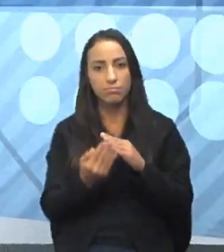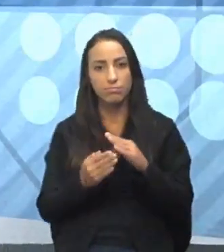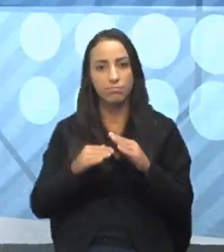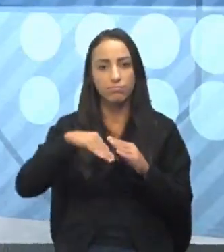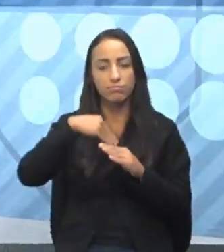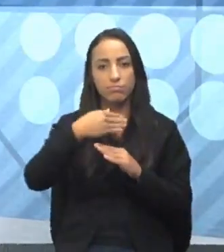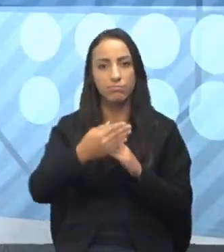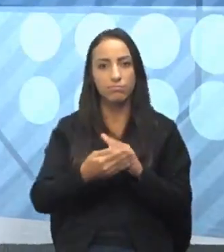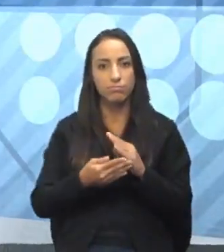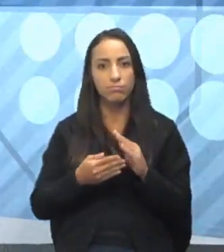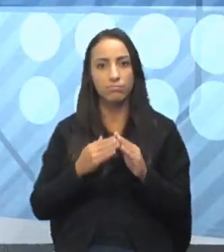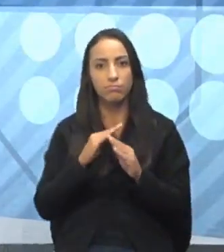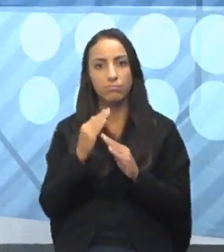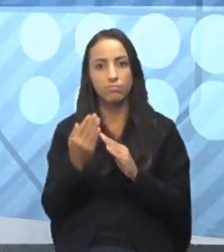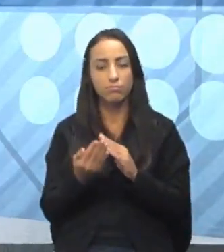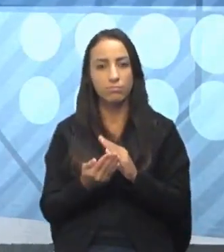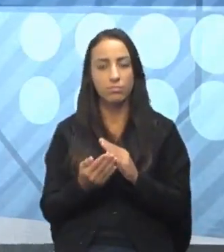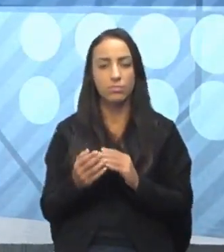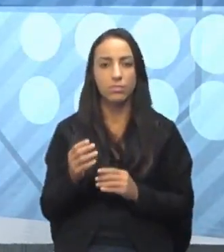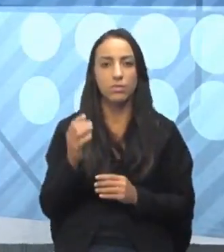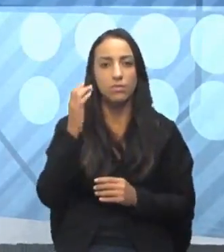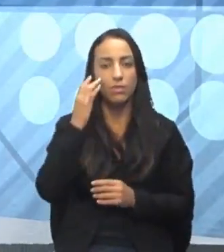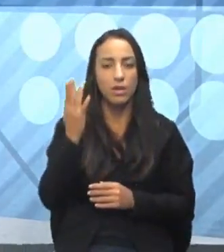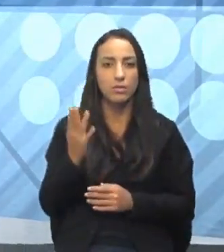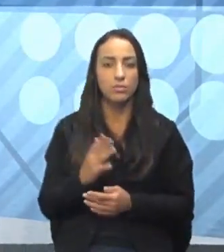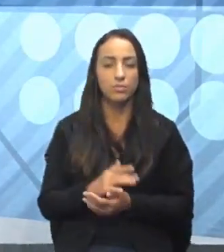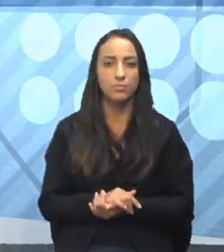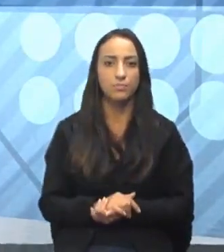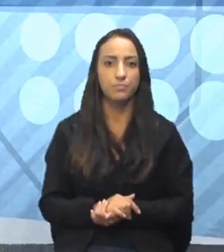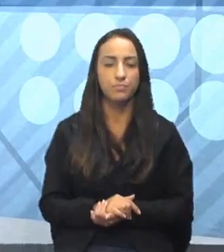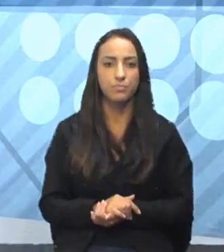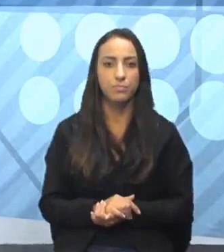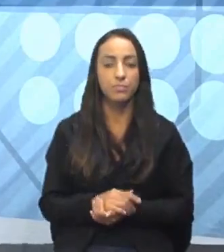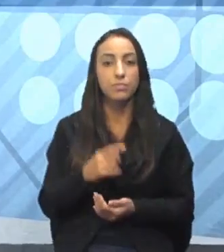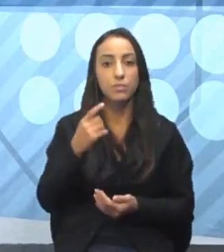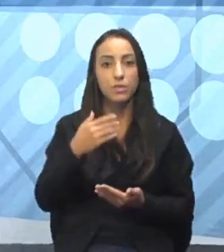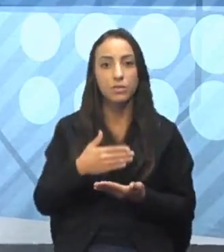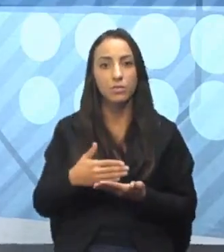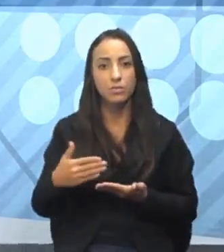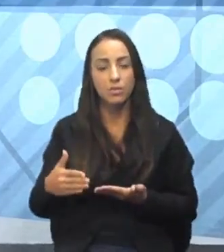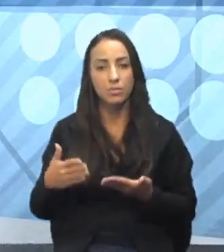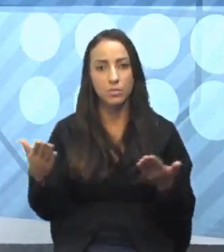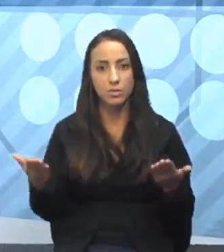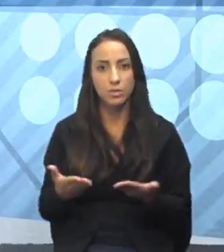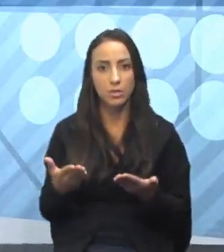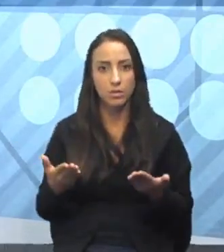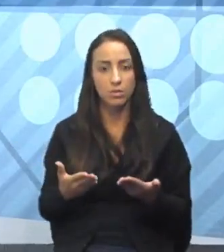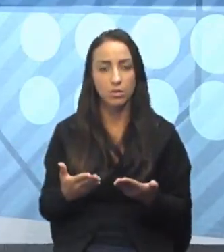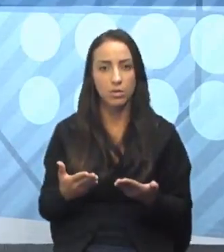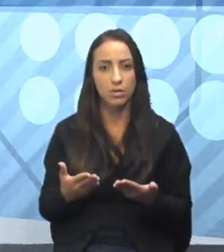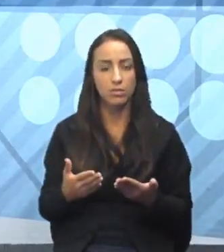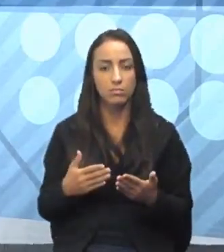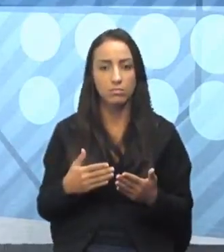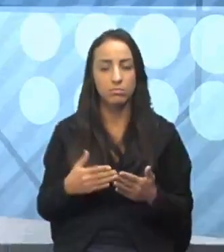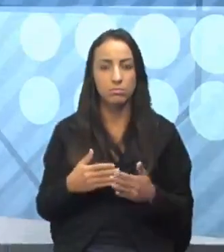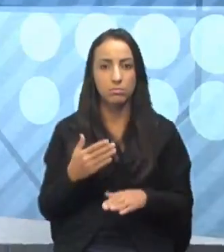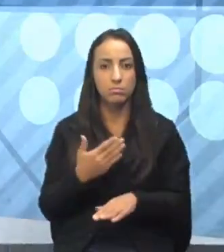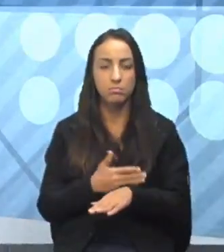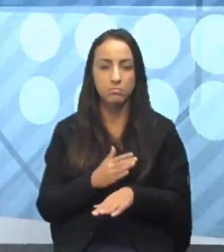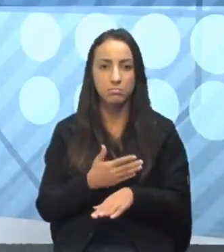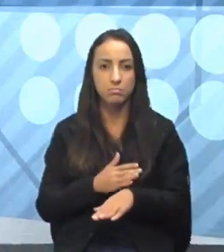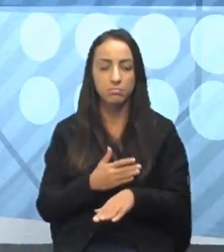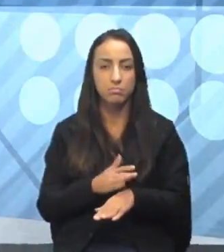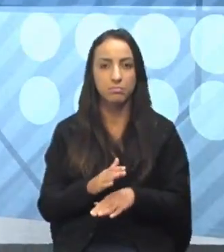extremidades, ela se encontra facilitada. Portanto, vamos desenvolver neste momento cada uma